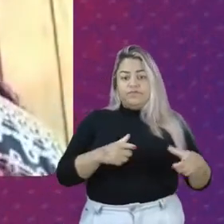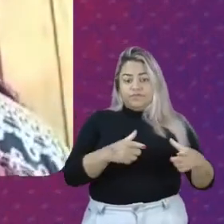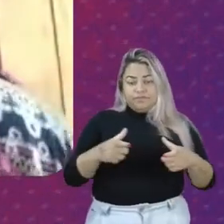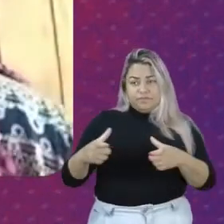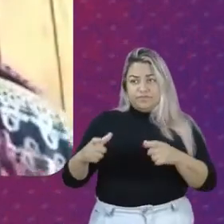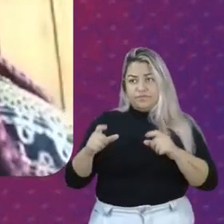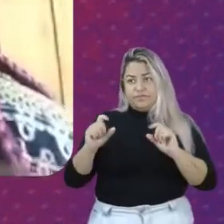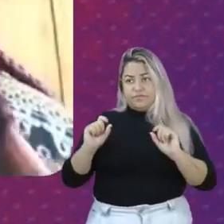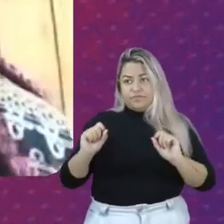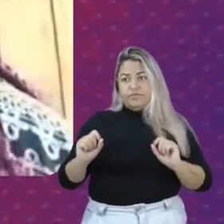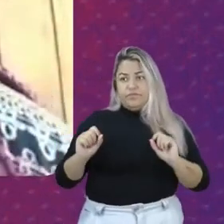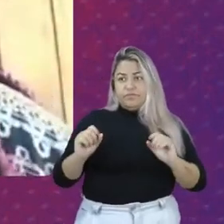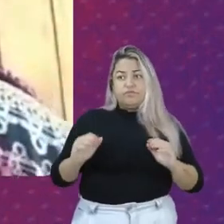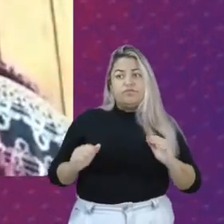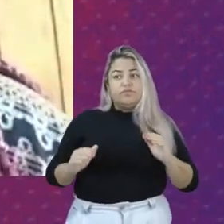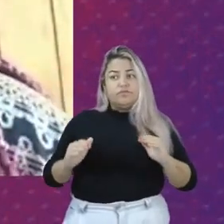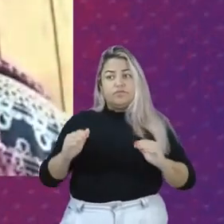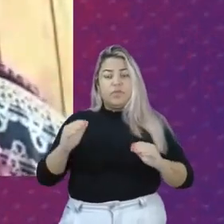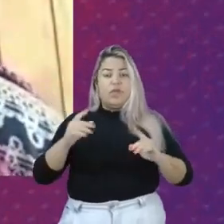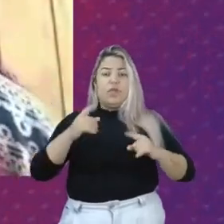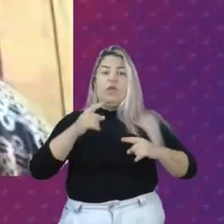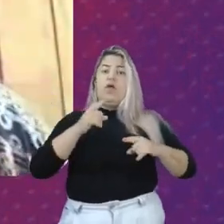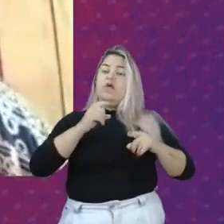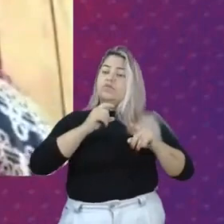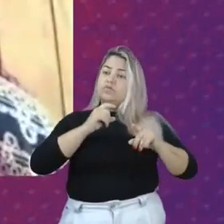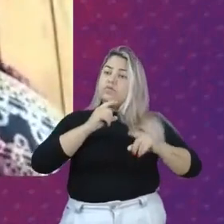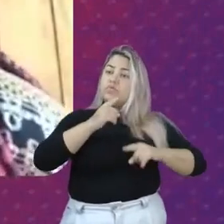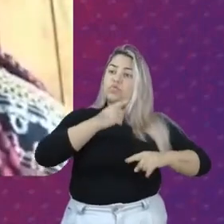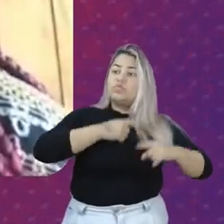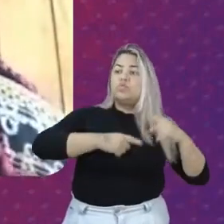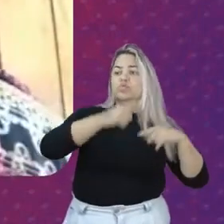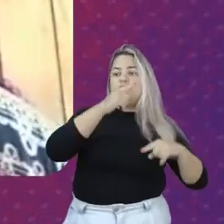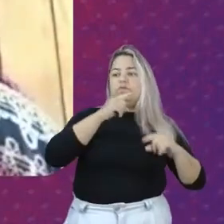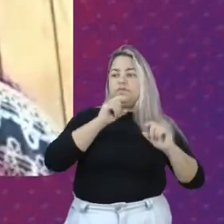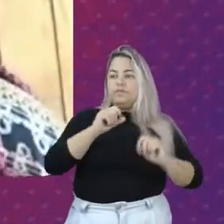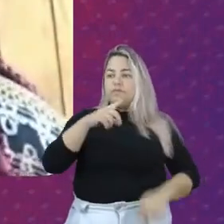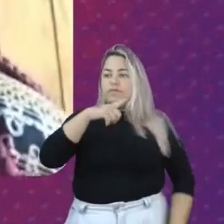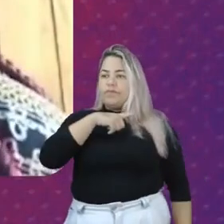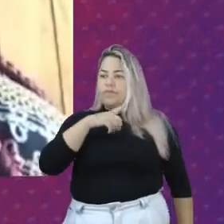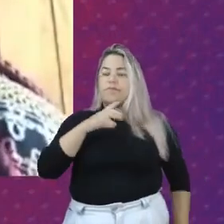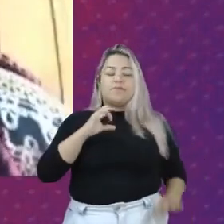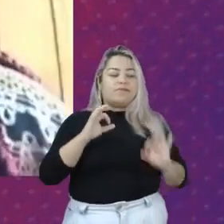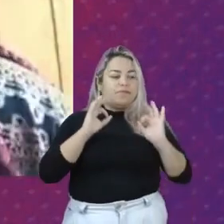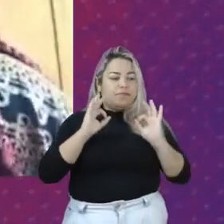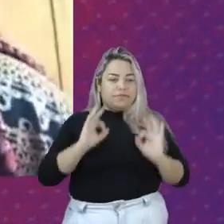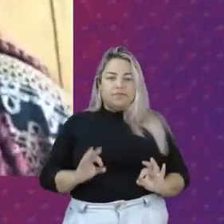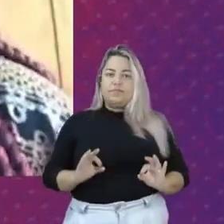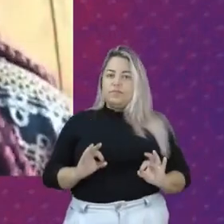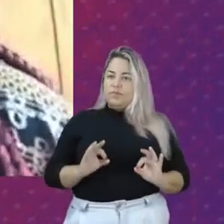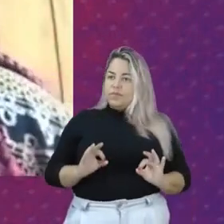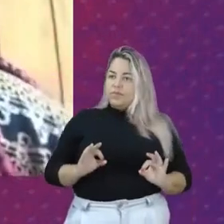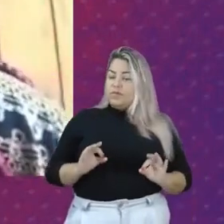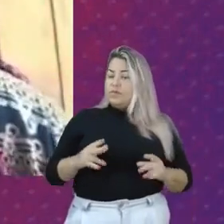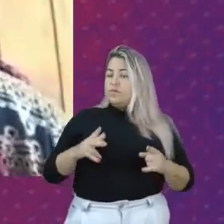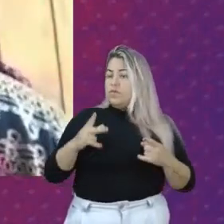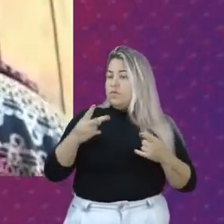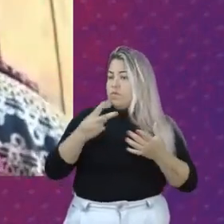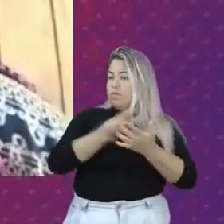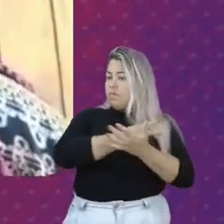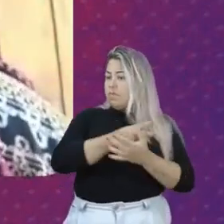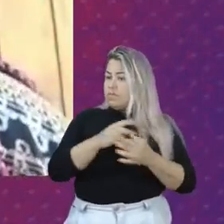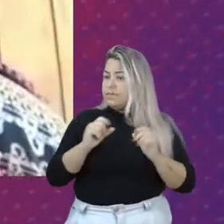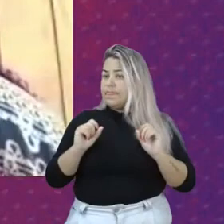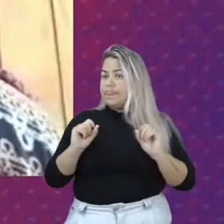espaço de autoconstrução, que aquele espaço tenha dignidade, que se configure